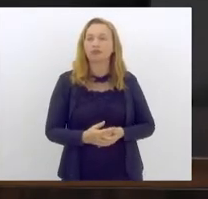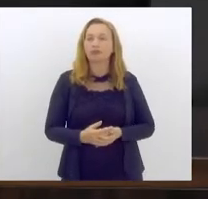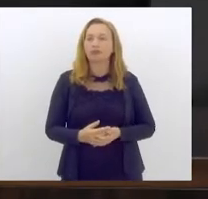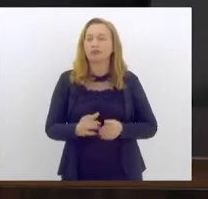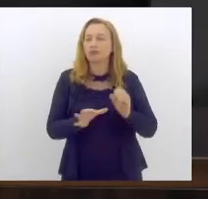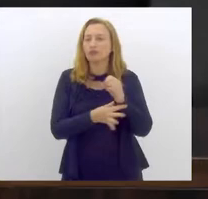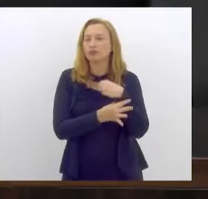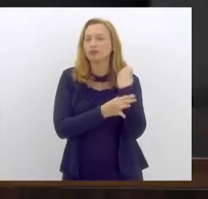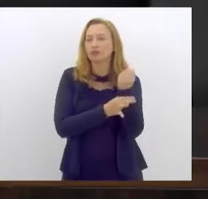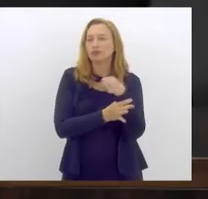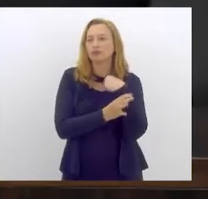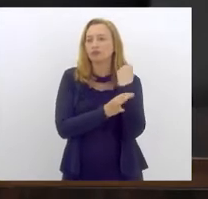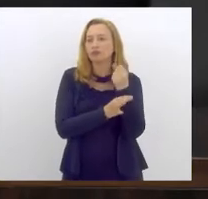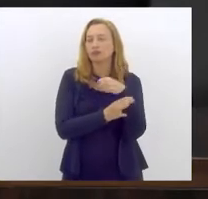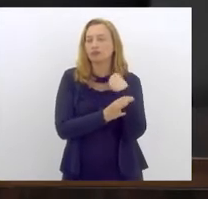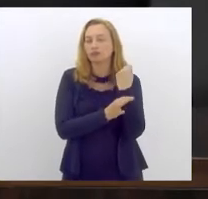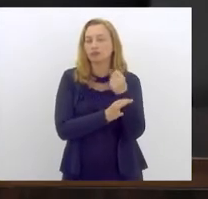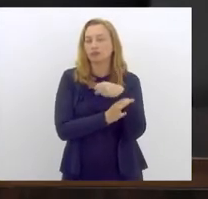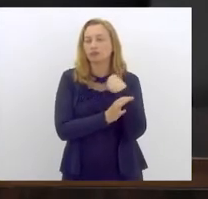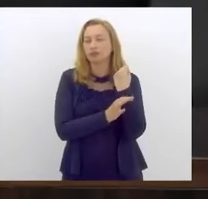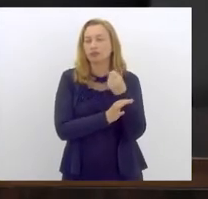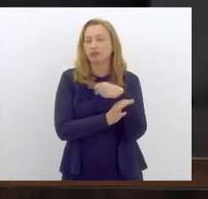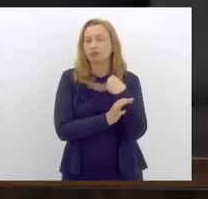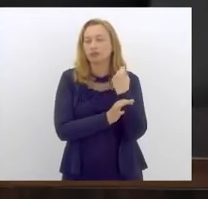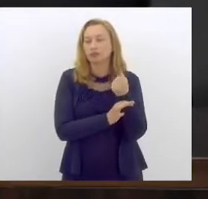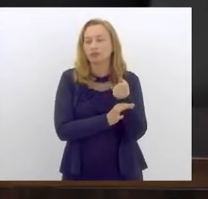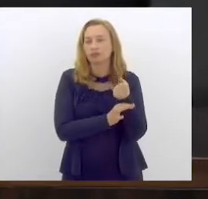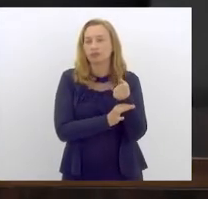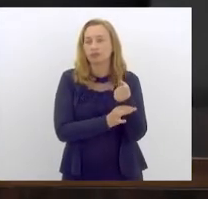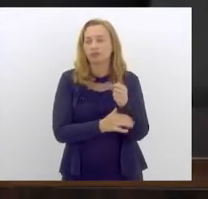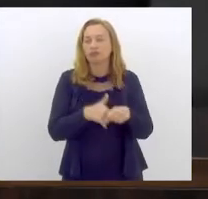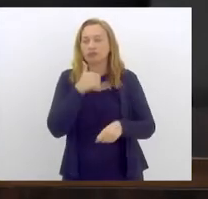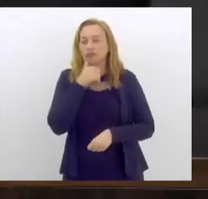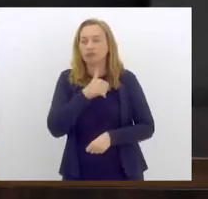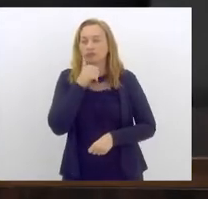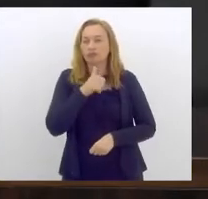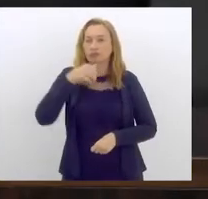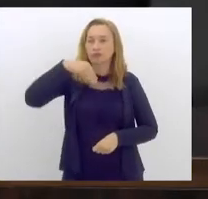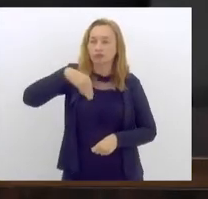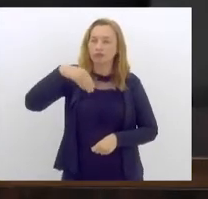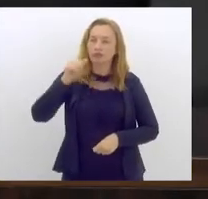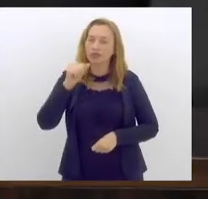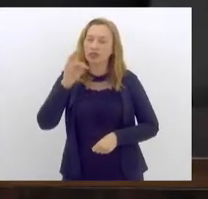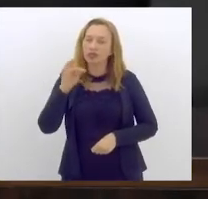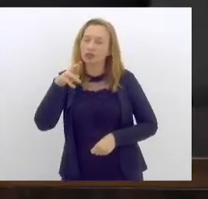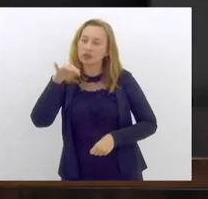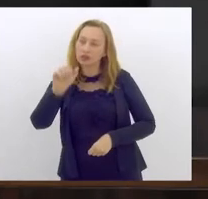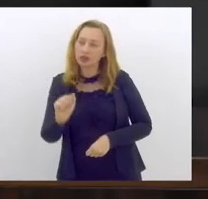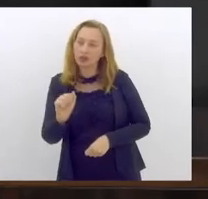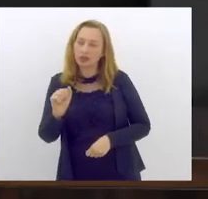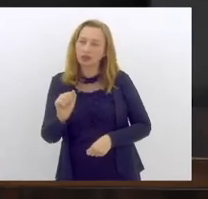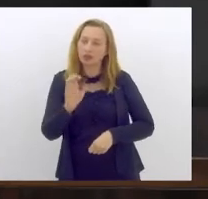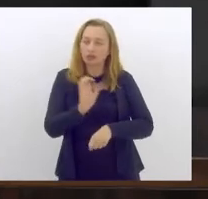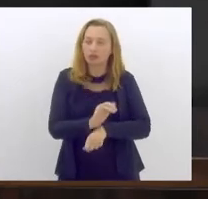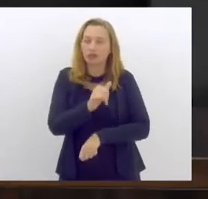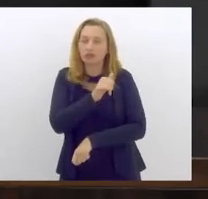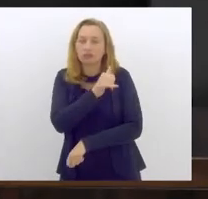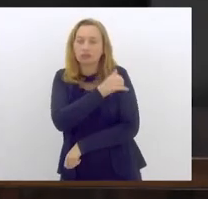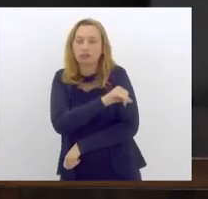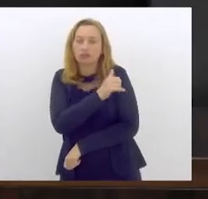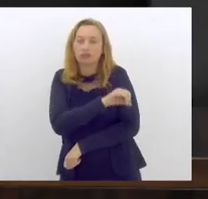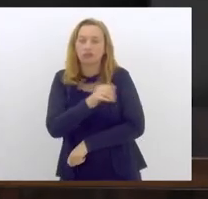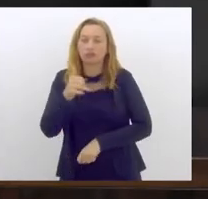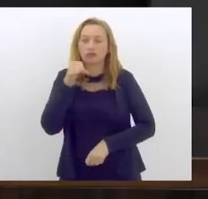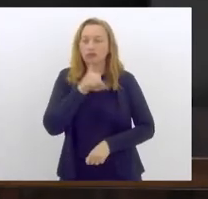de reabilitação para mulheres mastectomizadas no âmbito do Estado do Rio de Janeiro